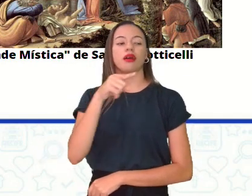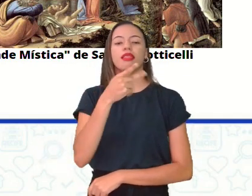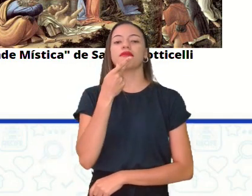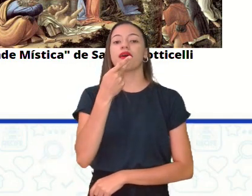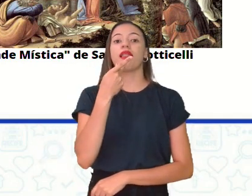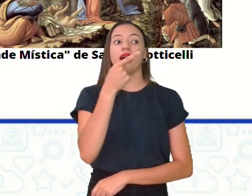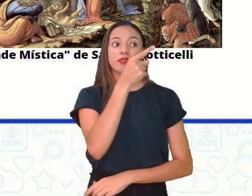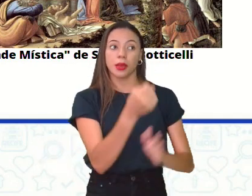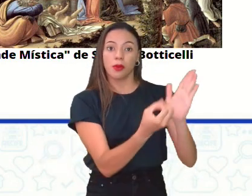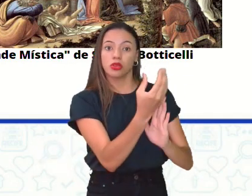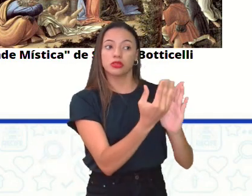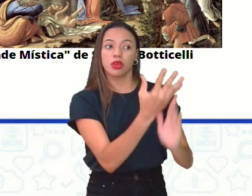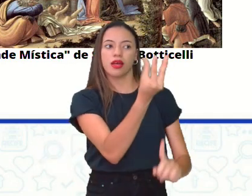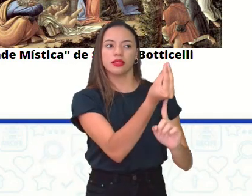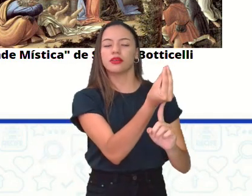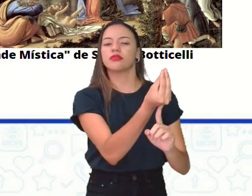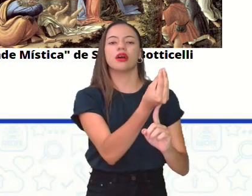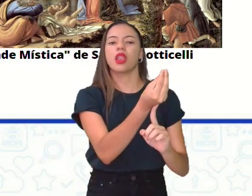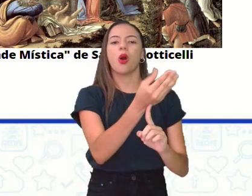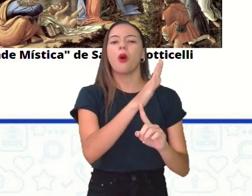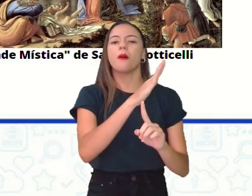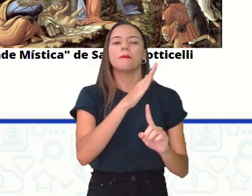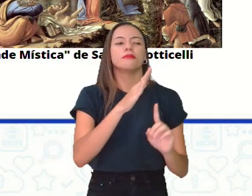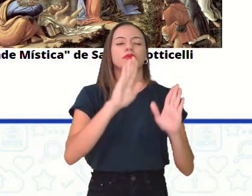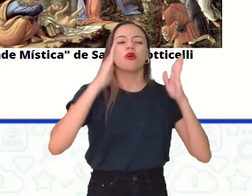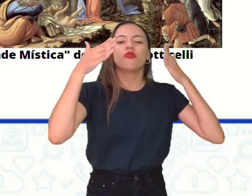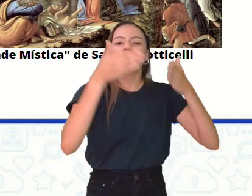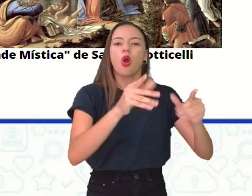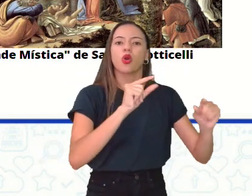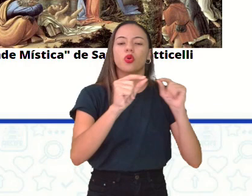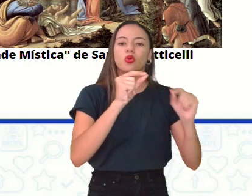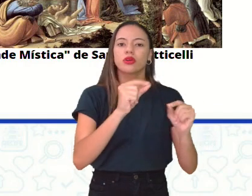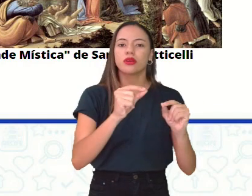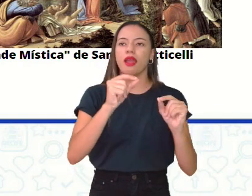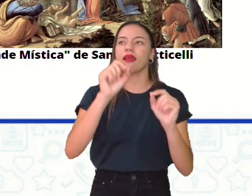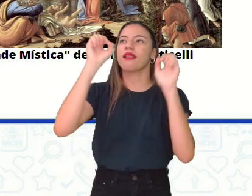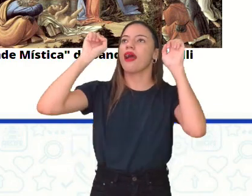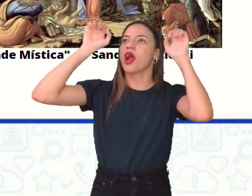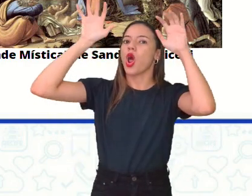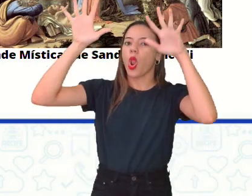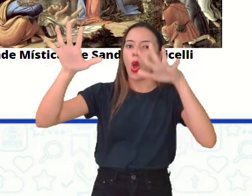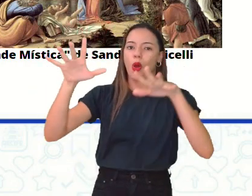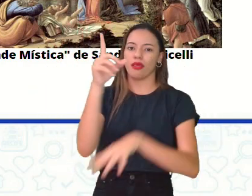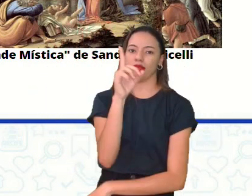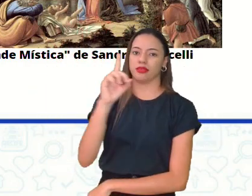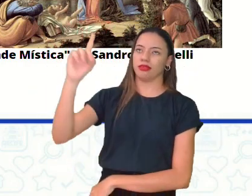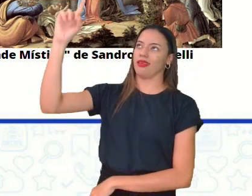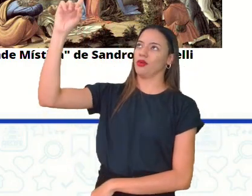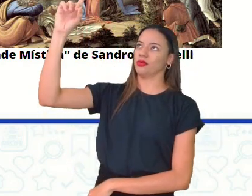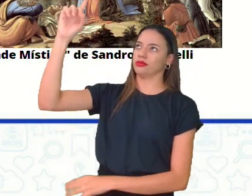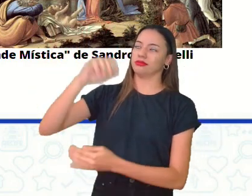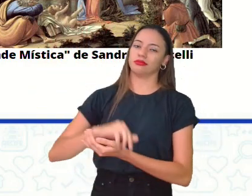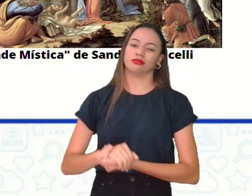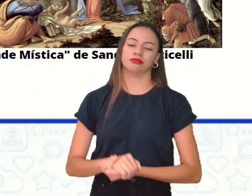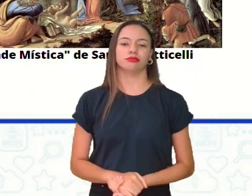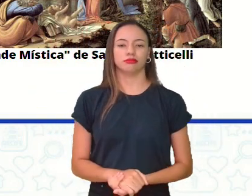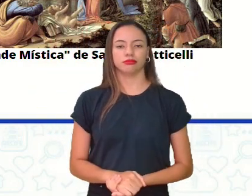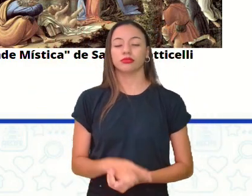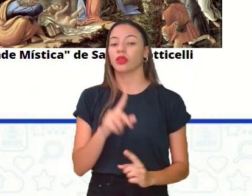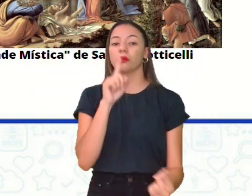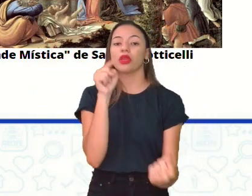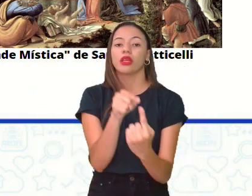para a glória de Deus. Ele fazia arte para glorificar a Deus. E ele tinha, então, intenção